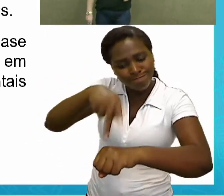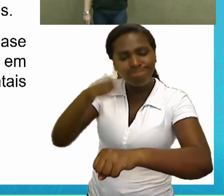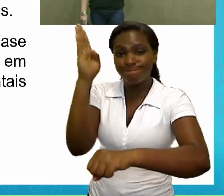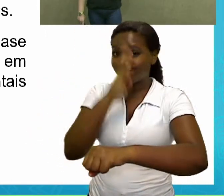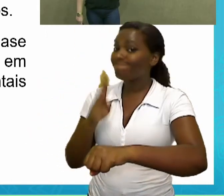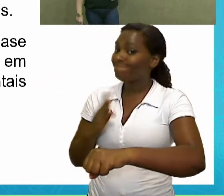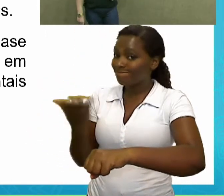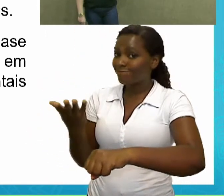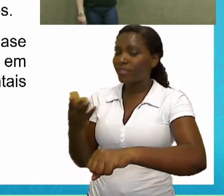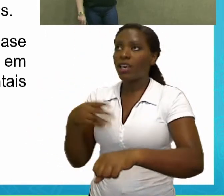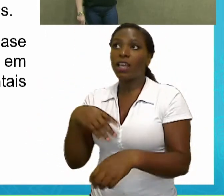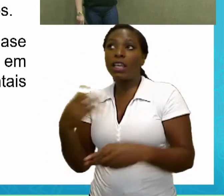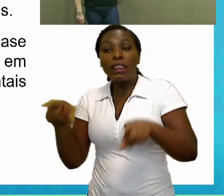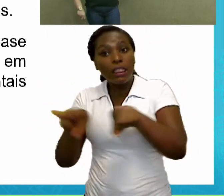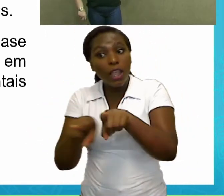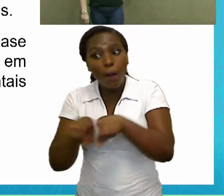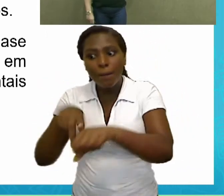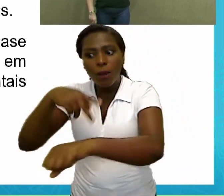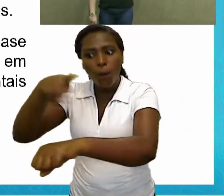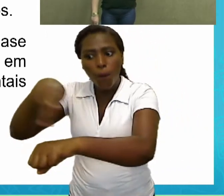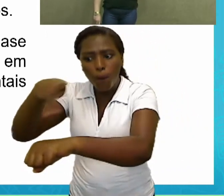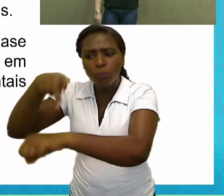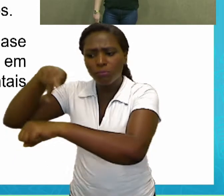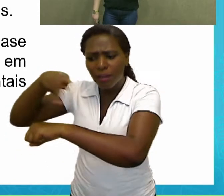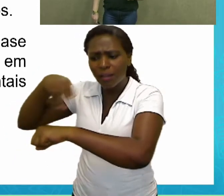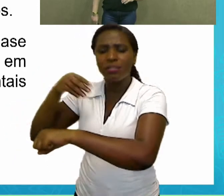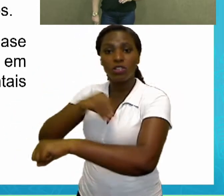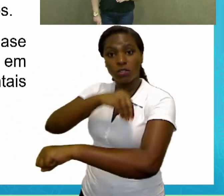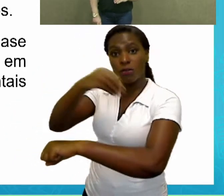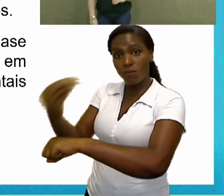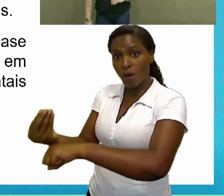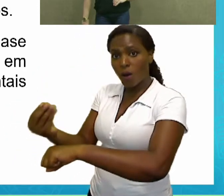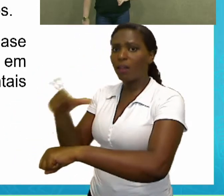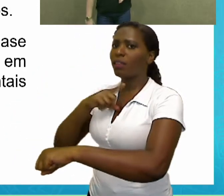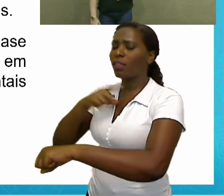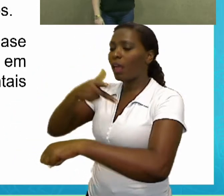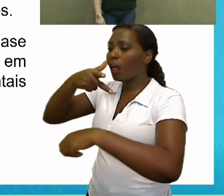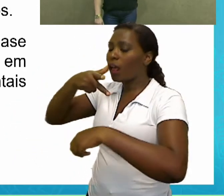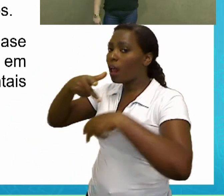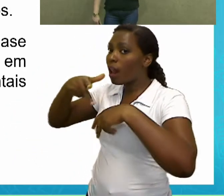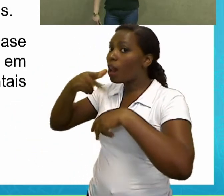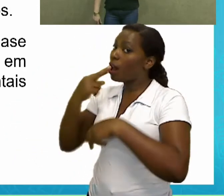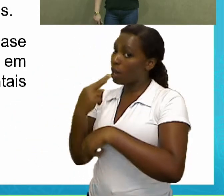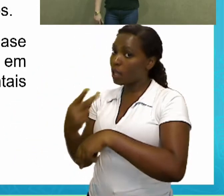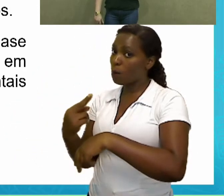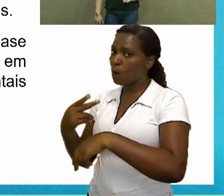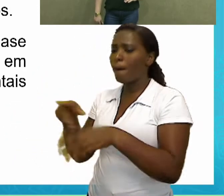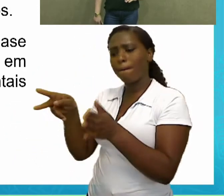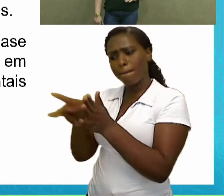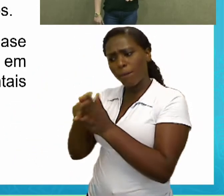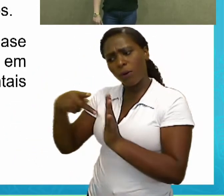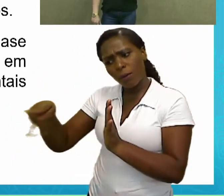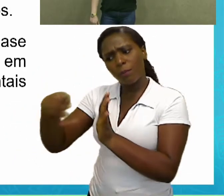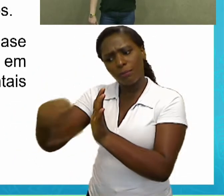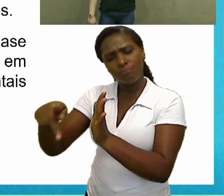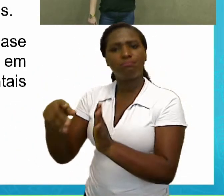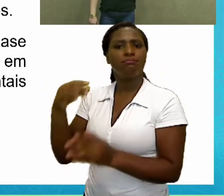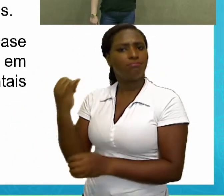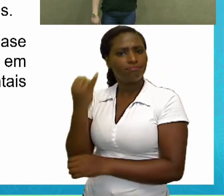respectivos povos. Necessitamos do português para exercer quase todas as funções e tarefas